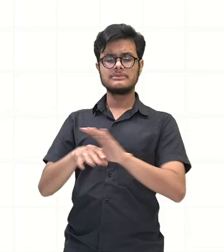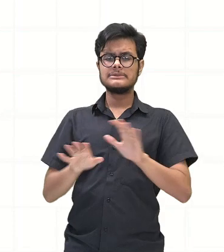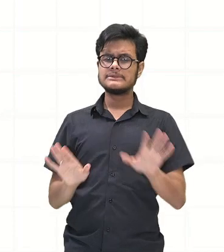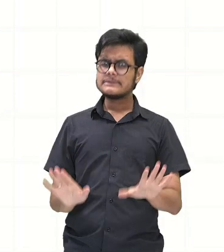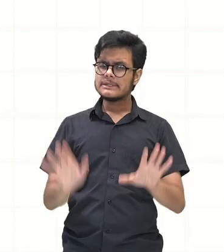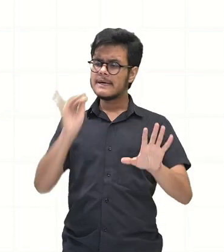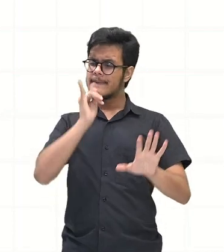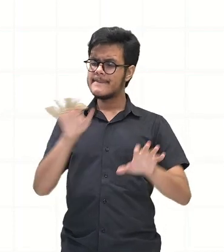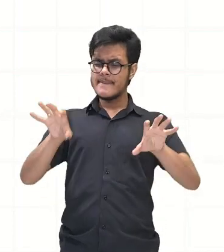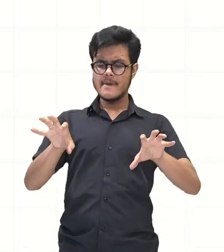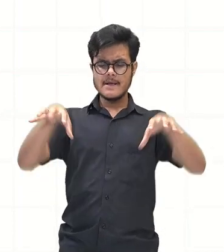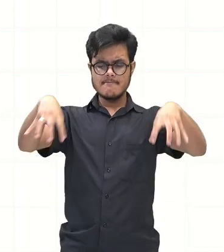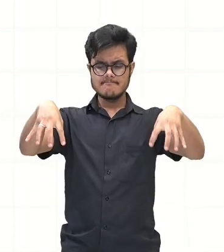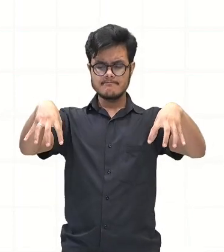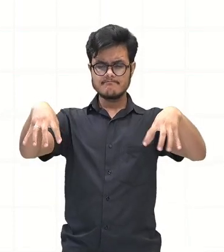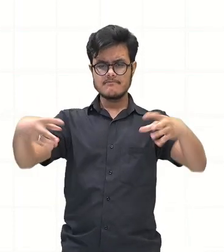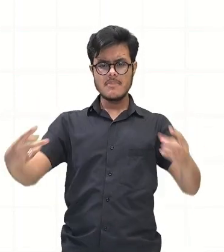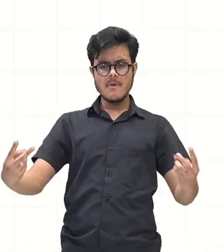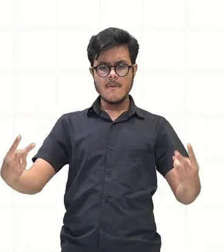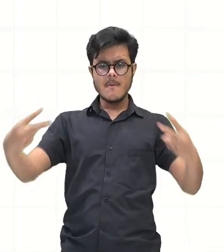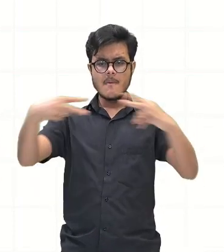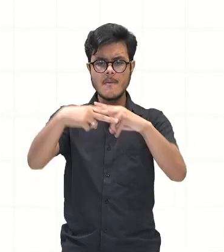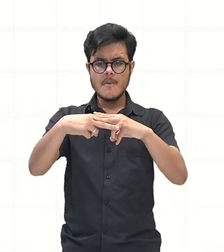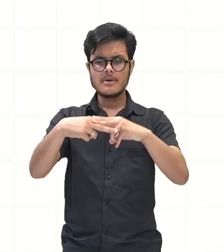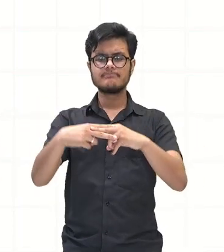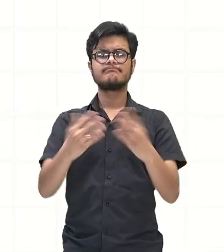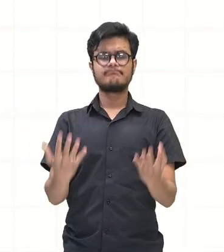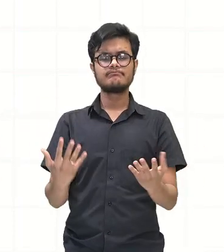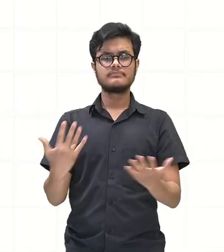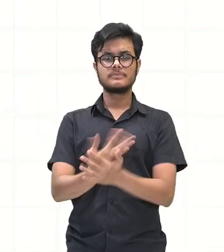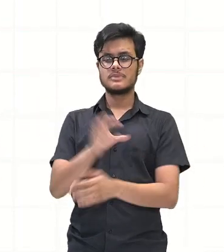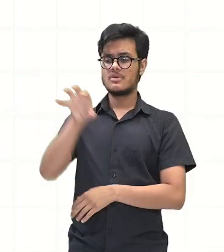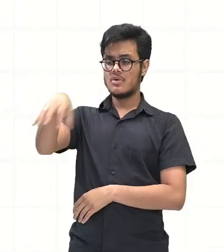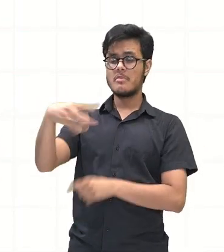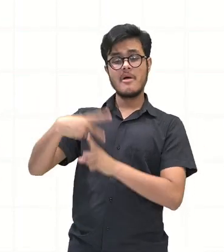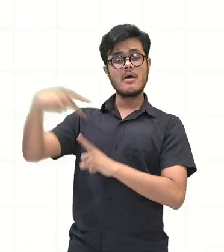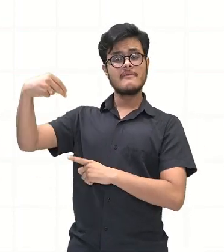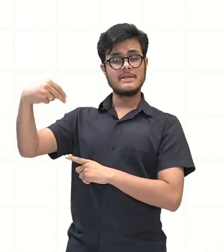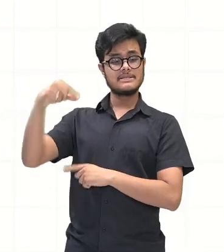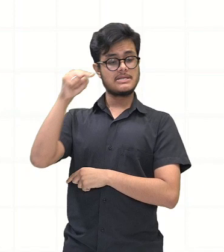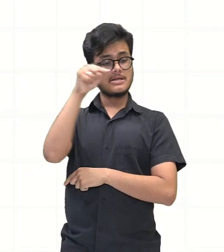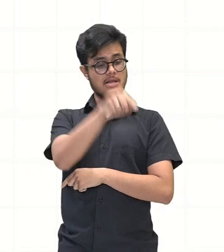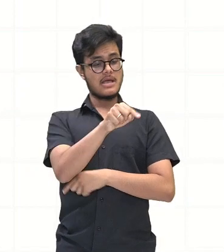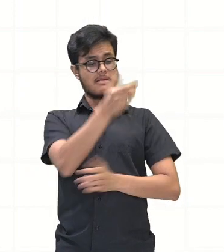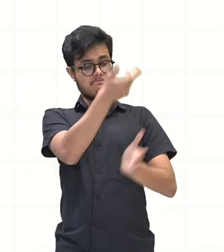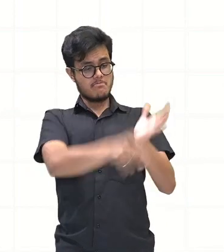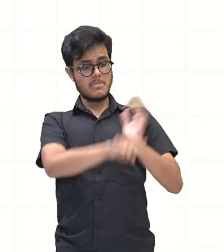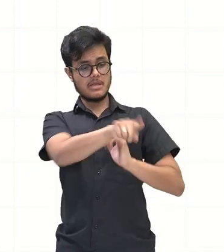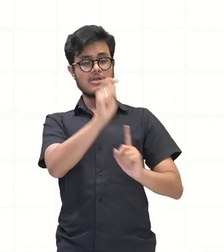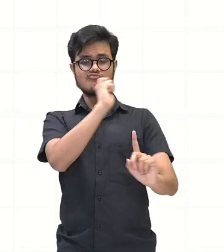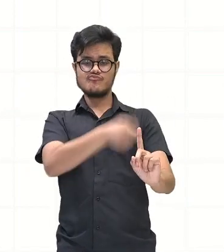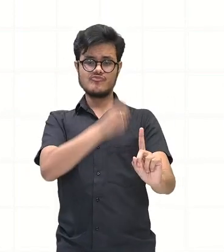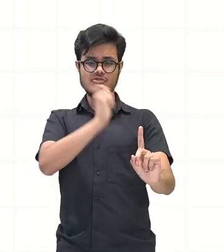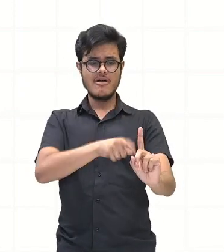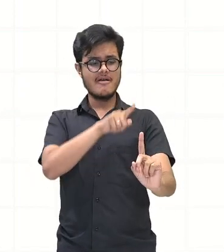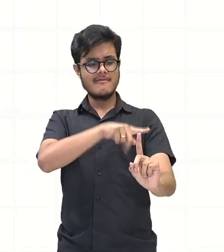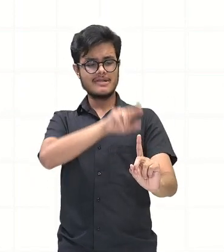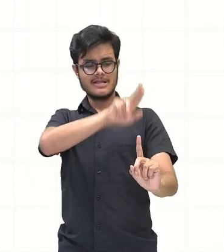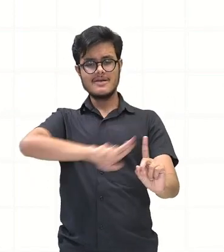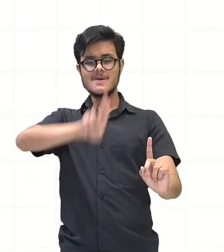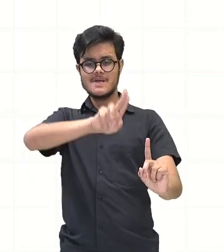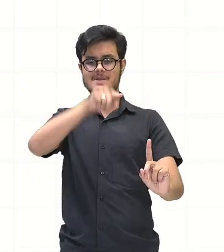estão em guerras, uma equipe, né, uma comunidade, ela vai vencer. E essa equipe vencedora, ela vai